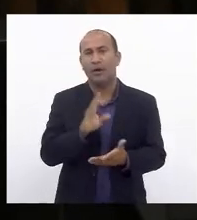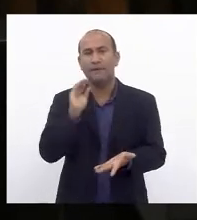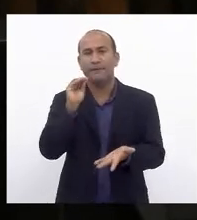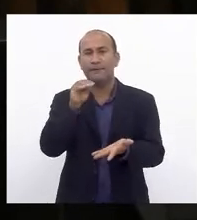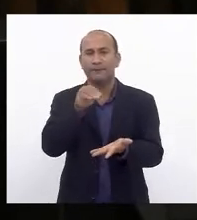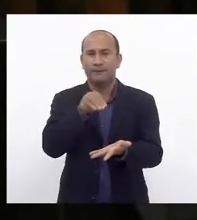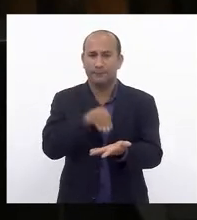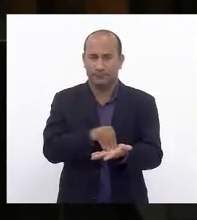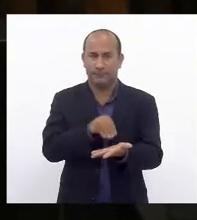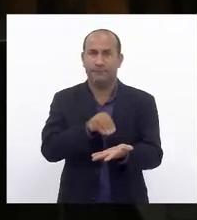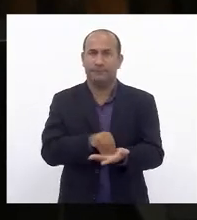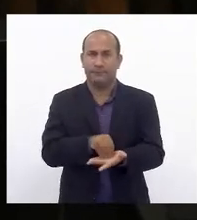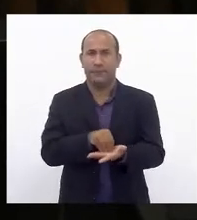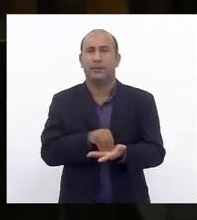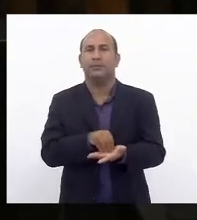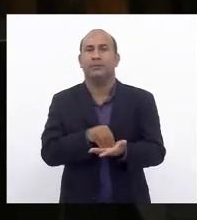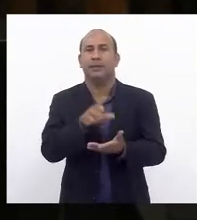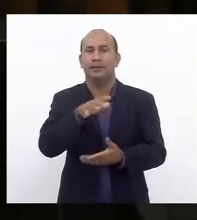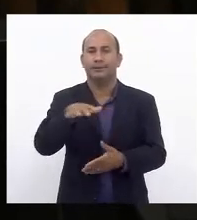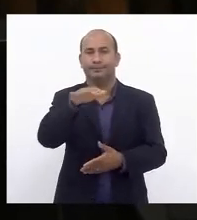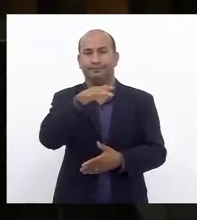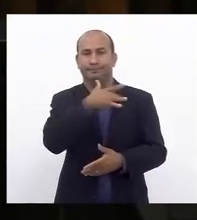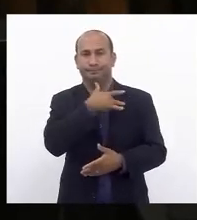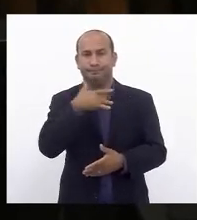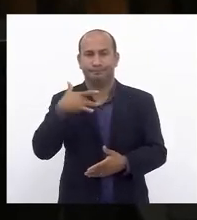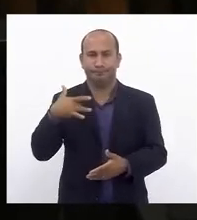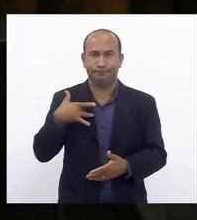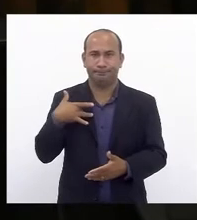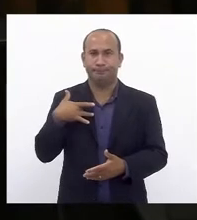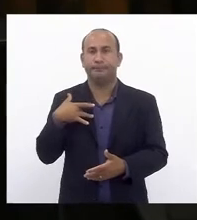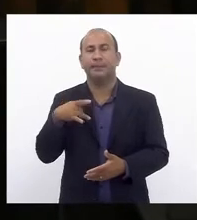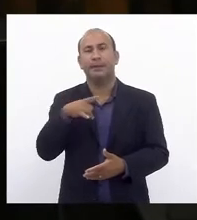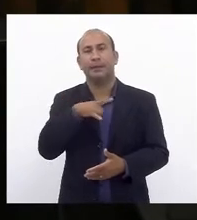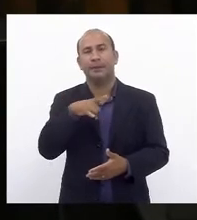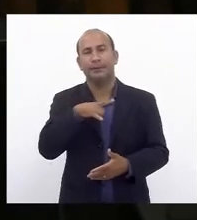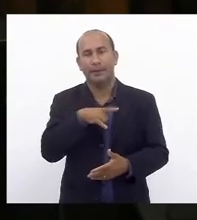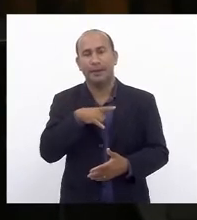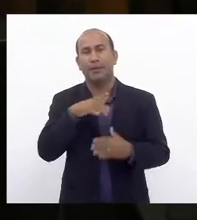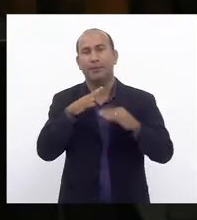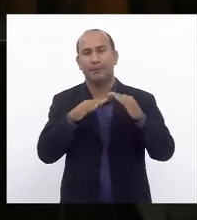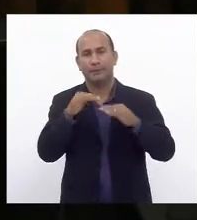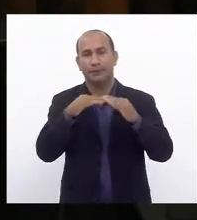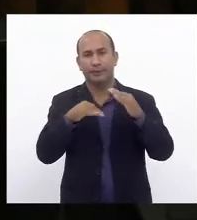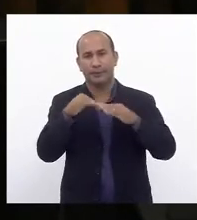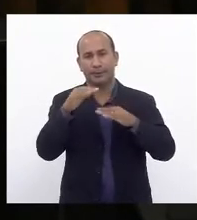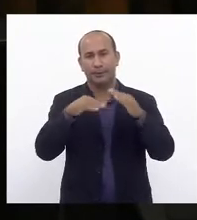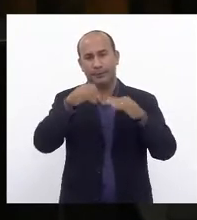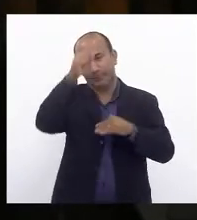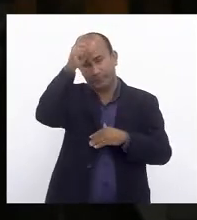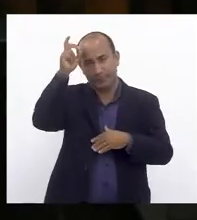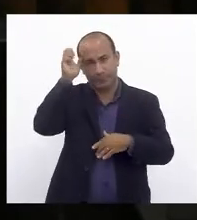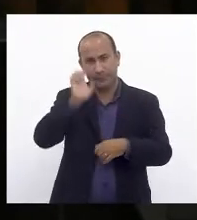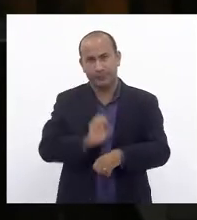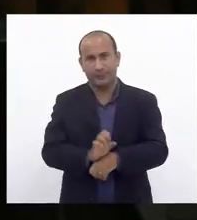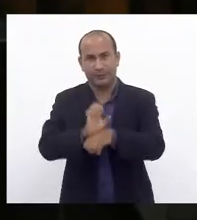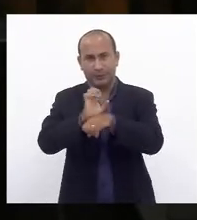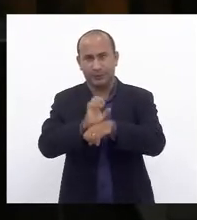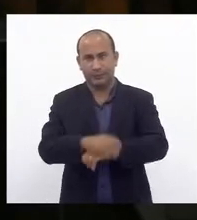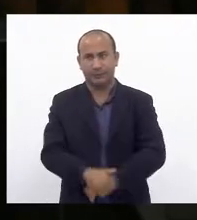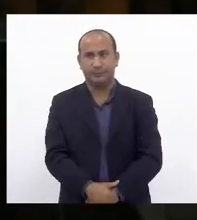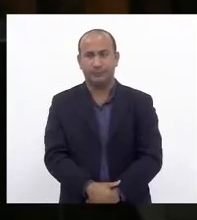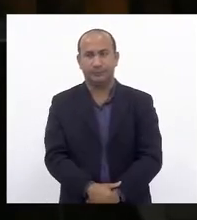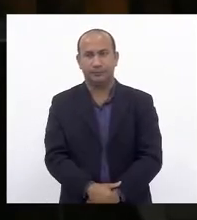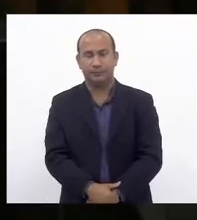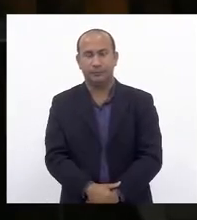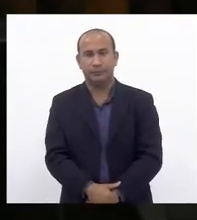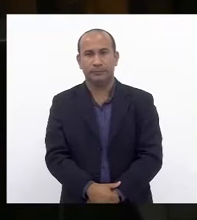desassistência na área da saúde que tem o servidor público estadual. E,